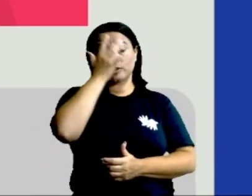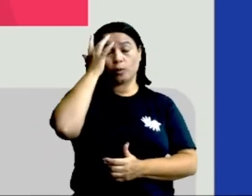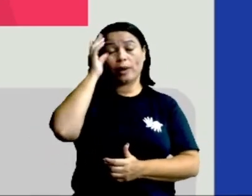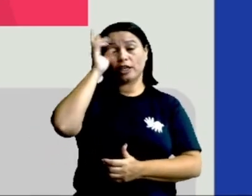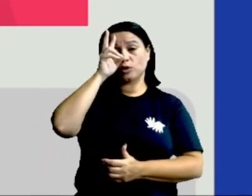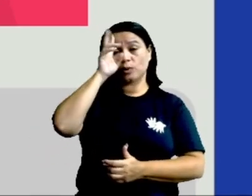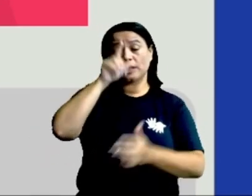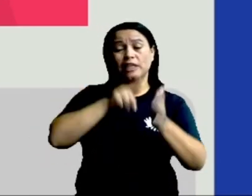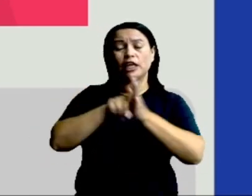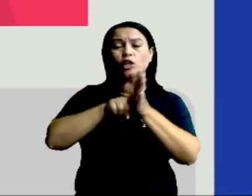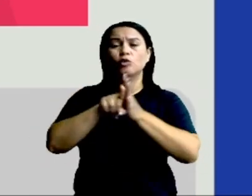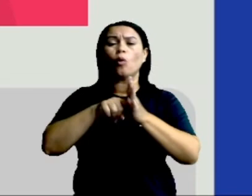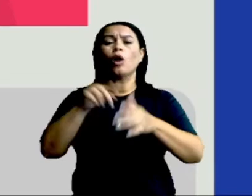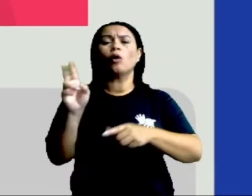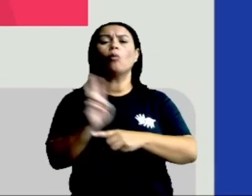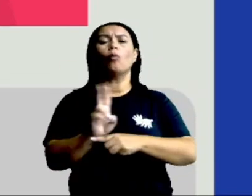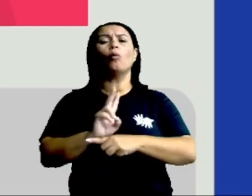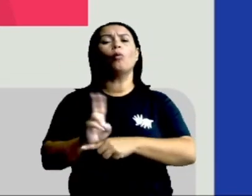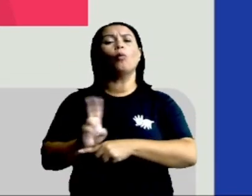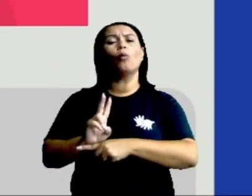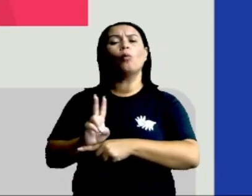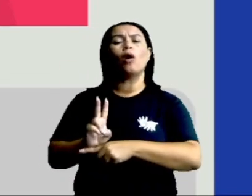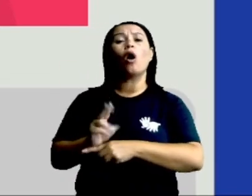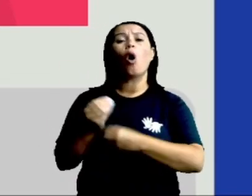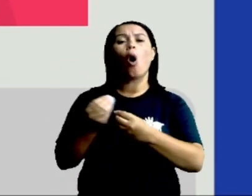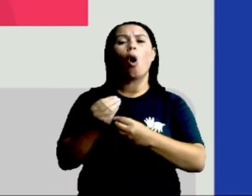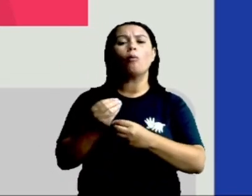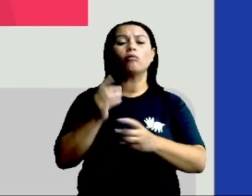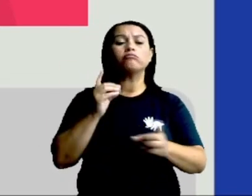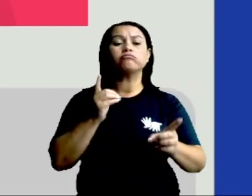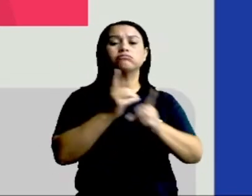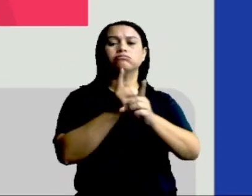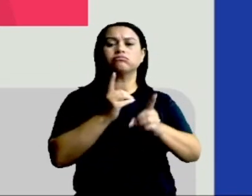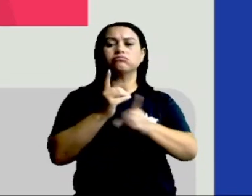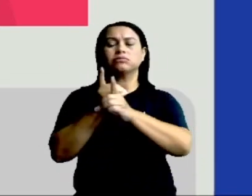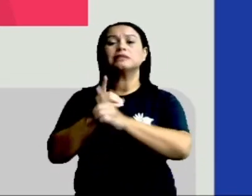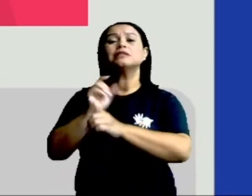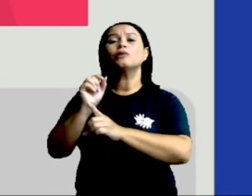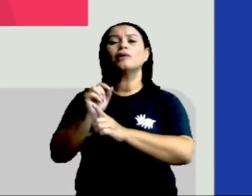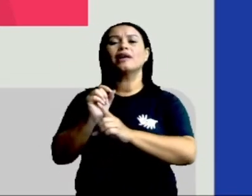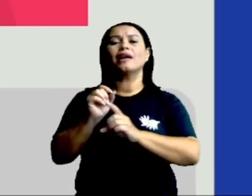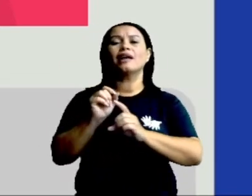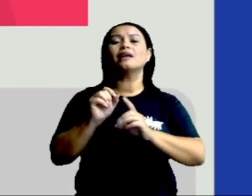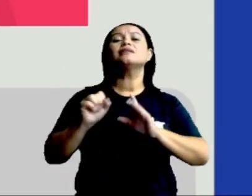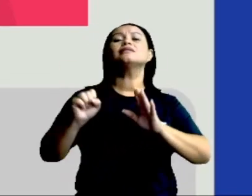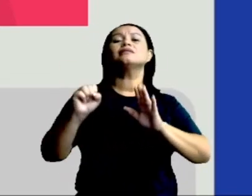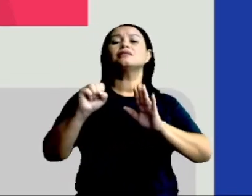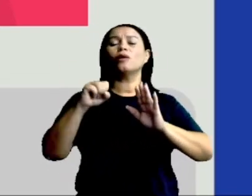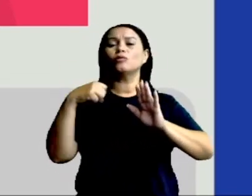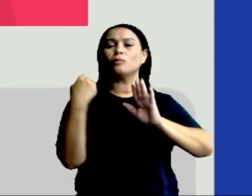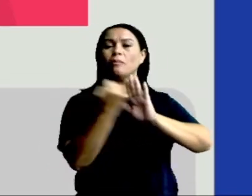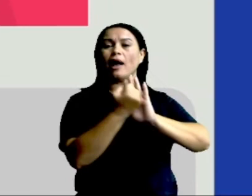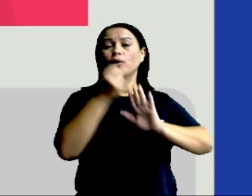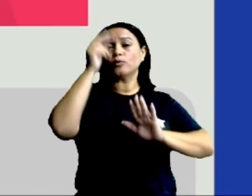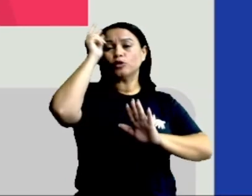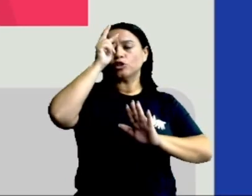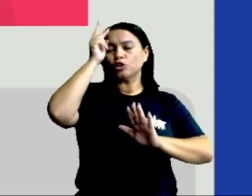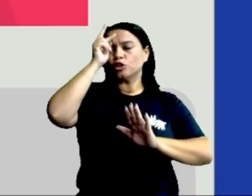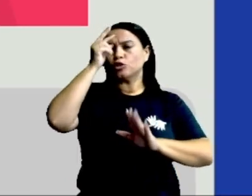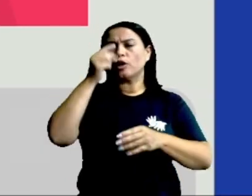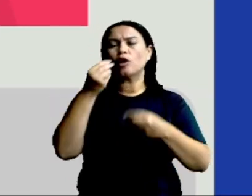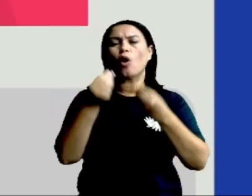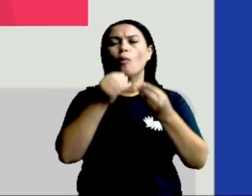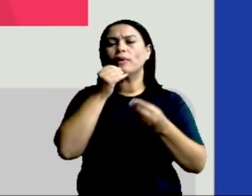trabalha como o detetive da história através de pistas, que são as fontes históricas, para registrar e não deixar